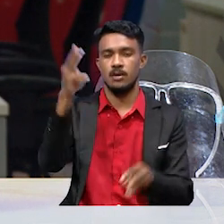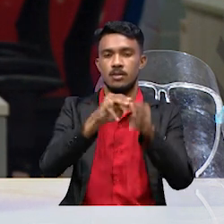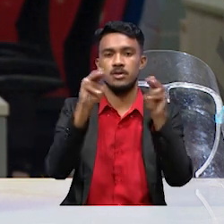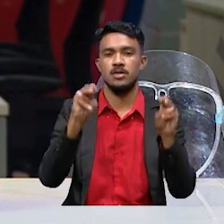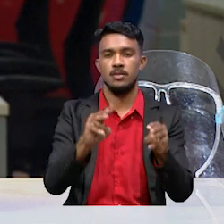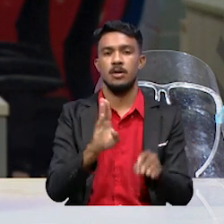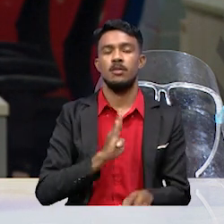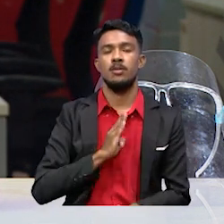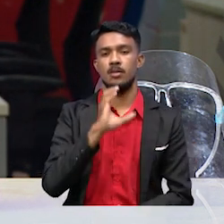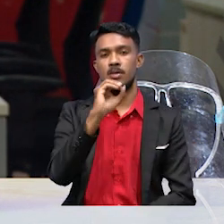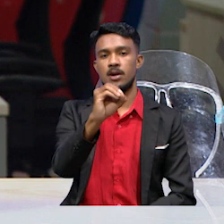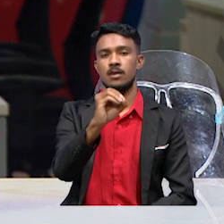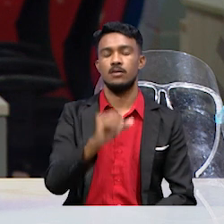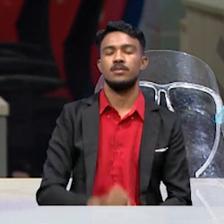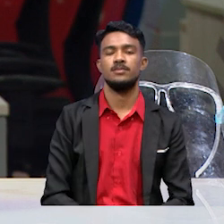Bobonaro.